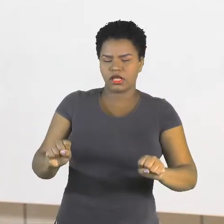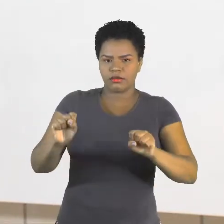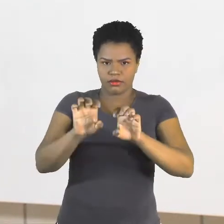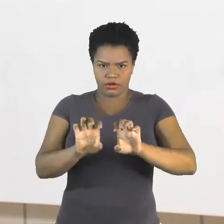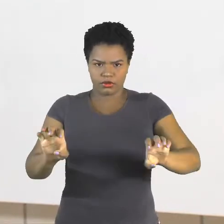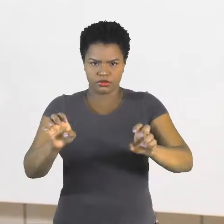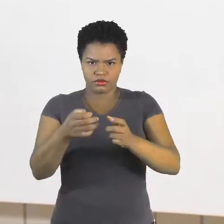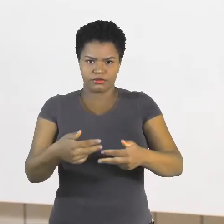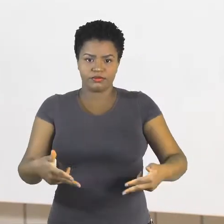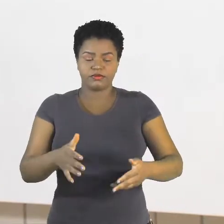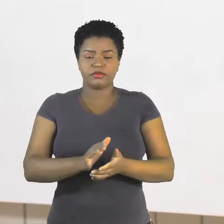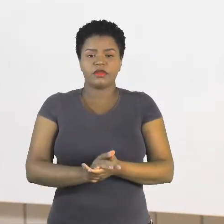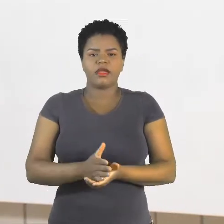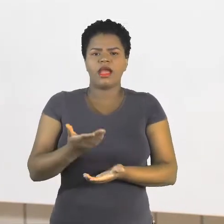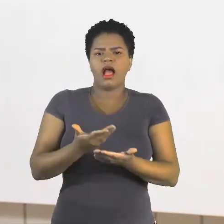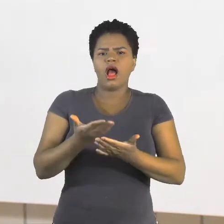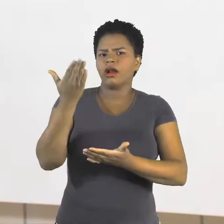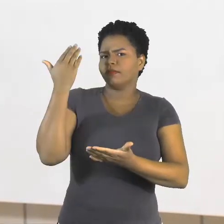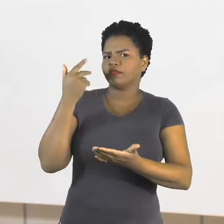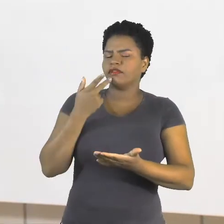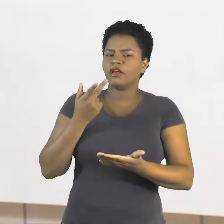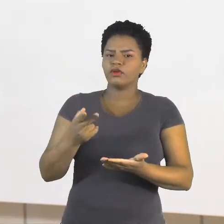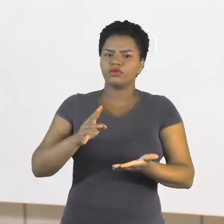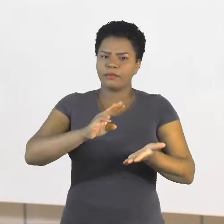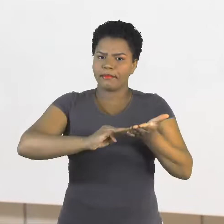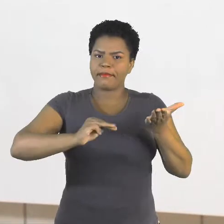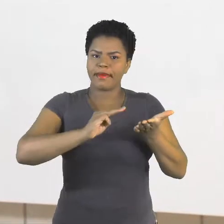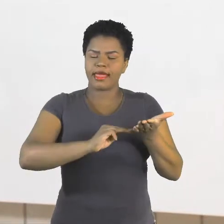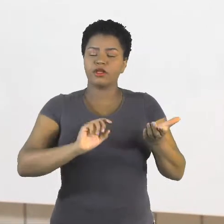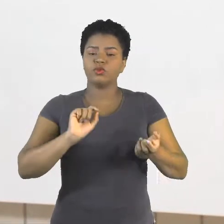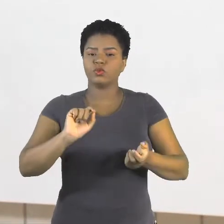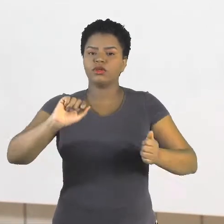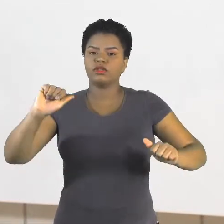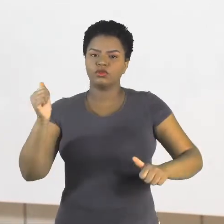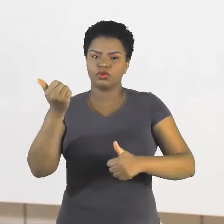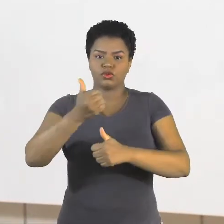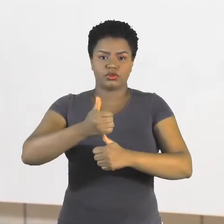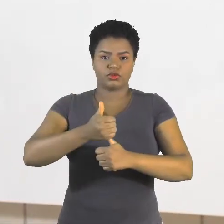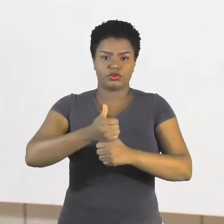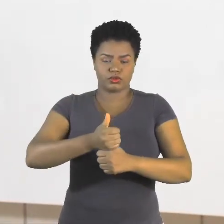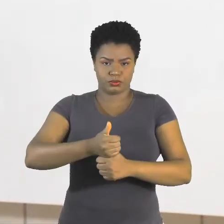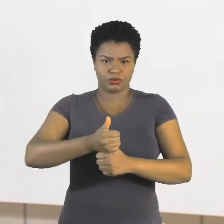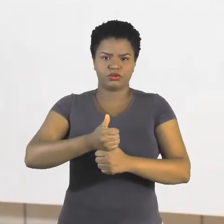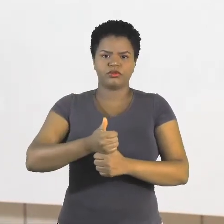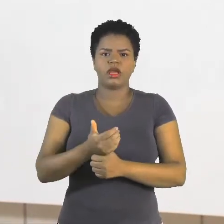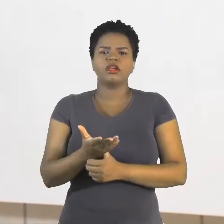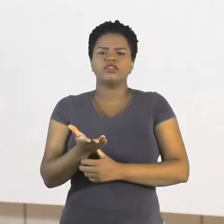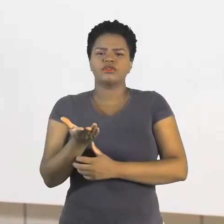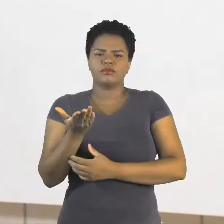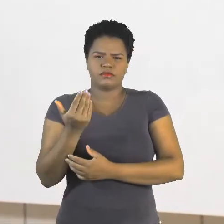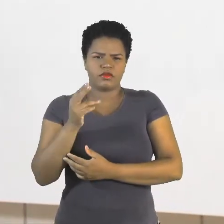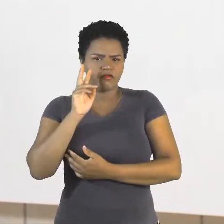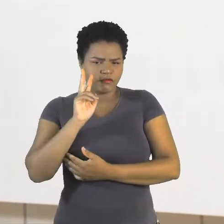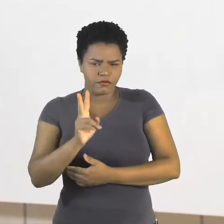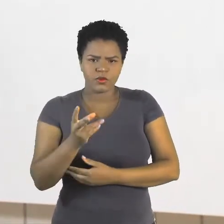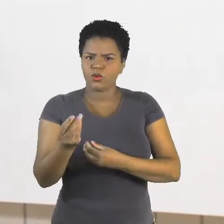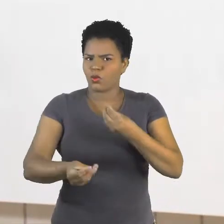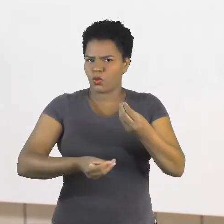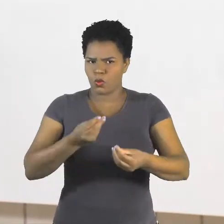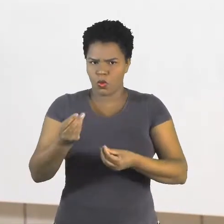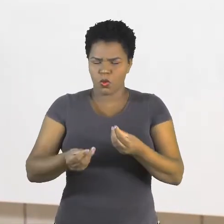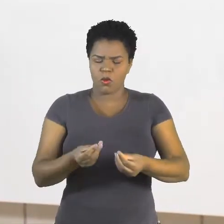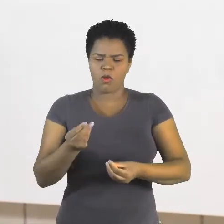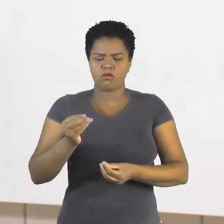sobre o método da substituição e a gente viu como que utiliza esse método para resolver sistemas de forma